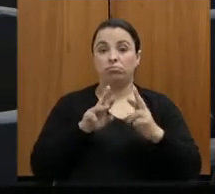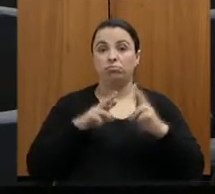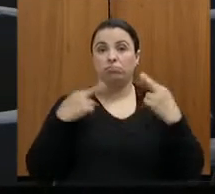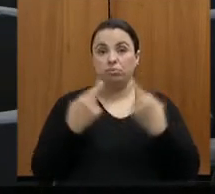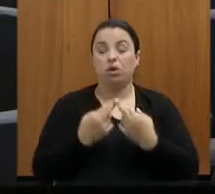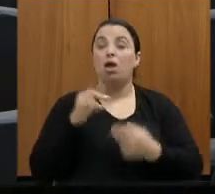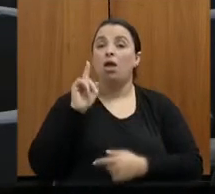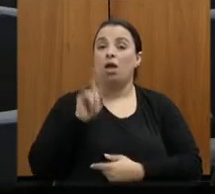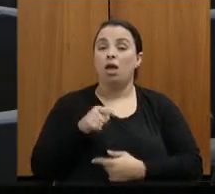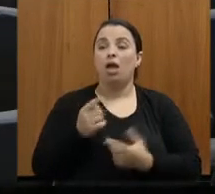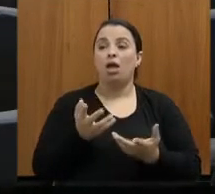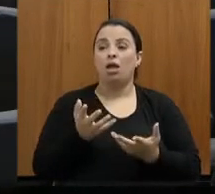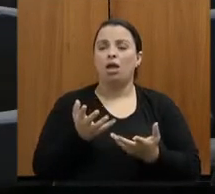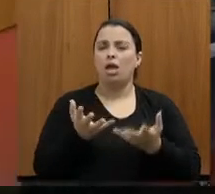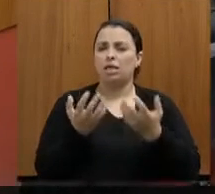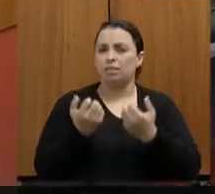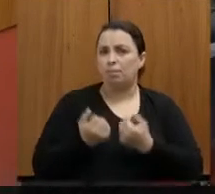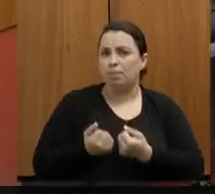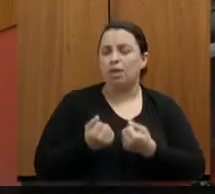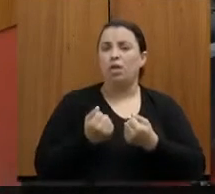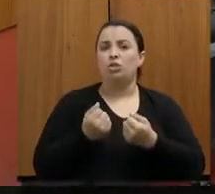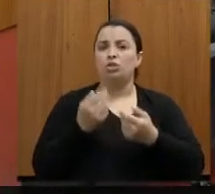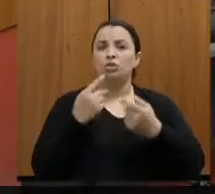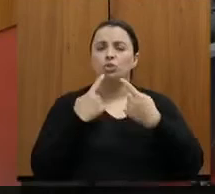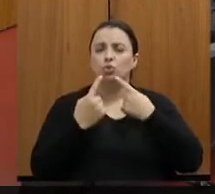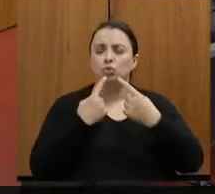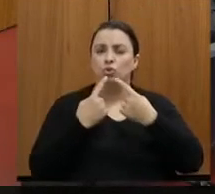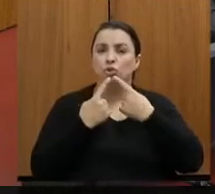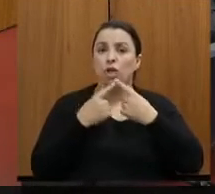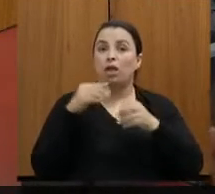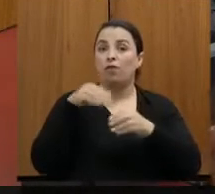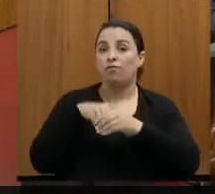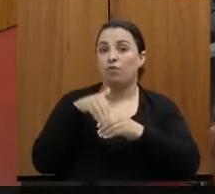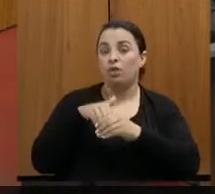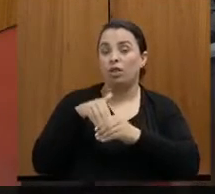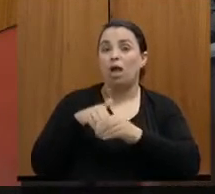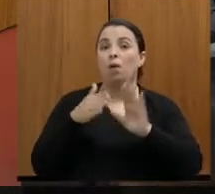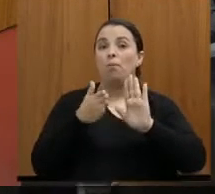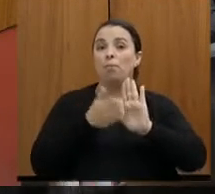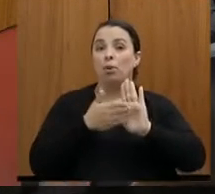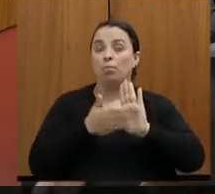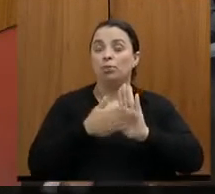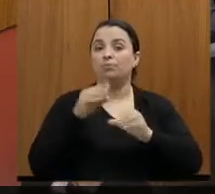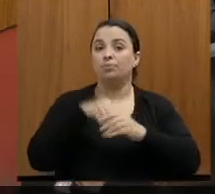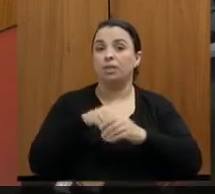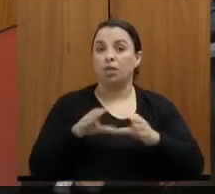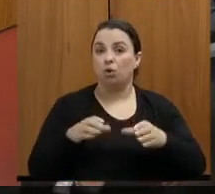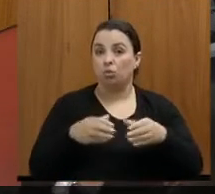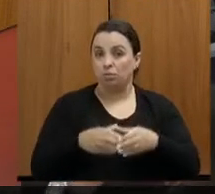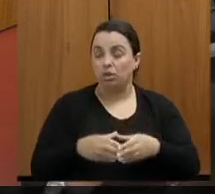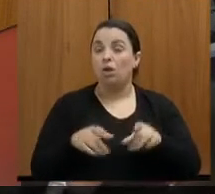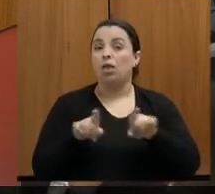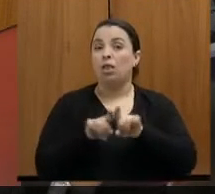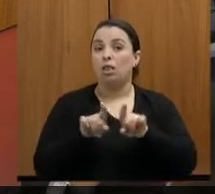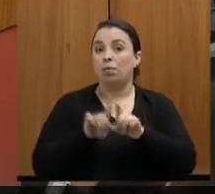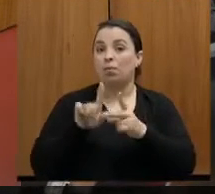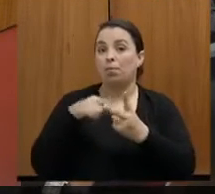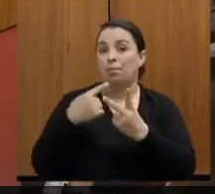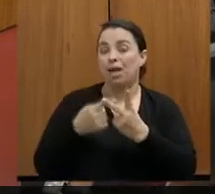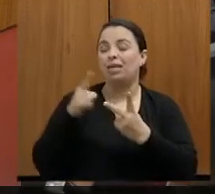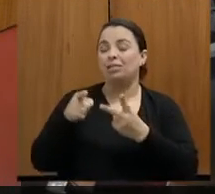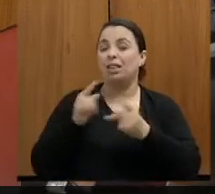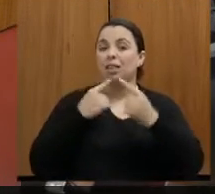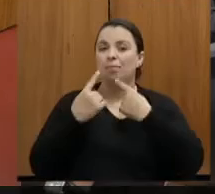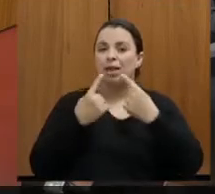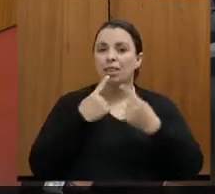a receber, discutir e votar proposições da comissão e debater o Programa Mineiro de